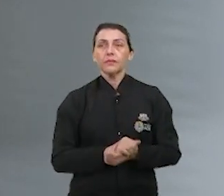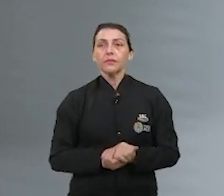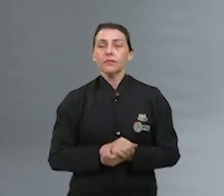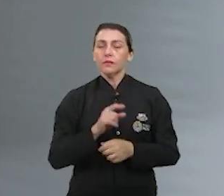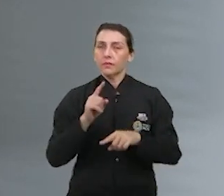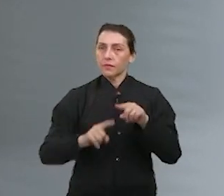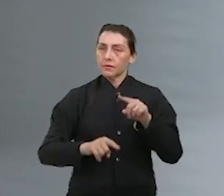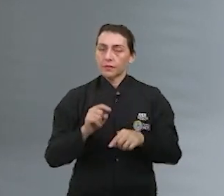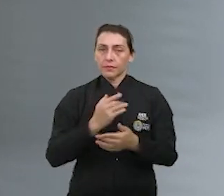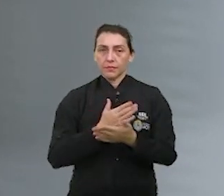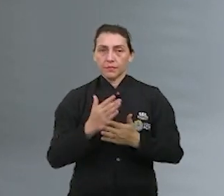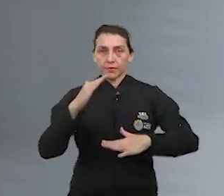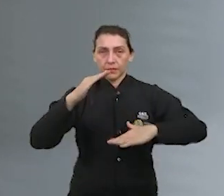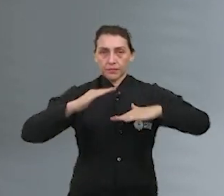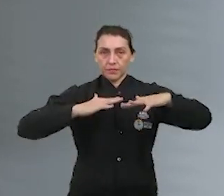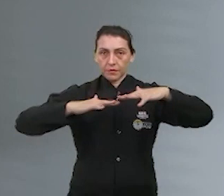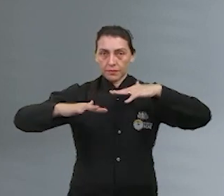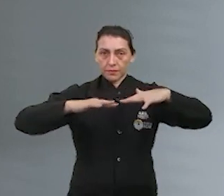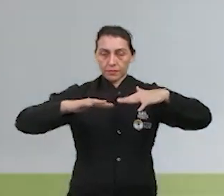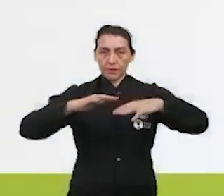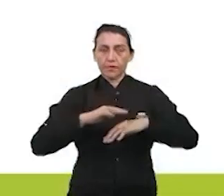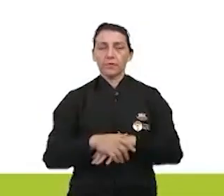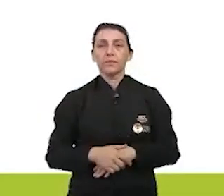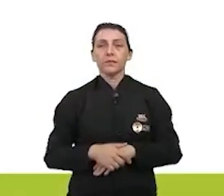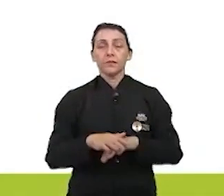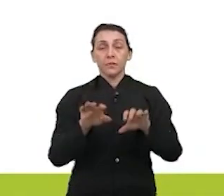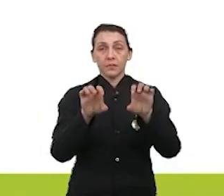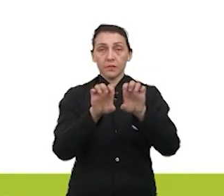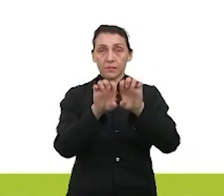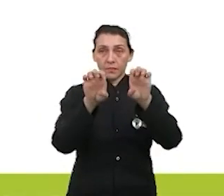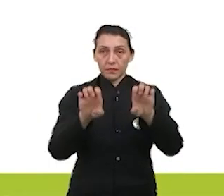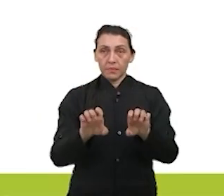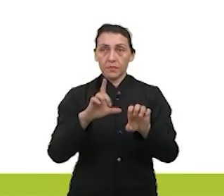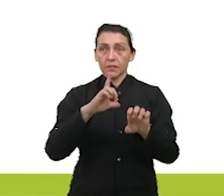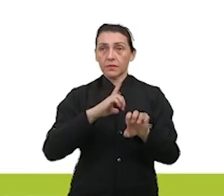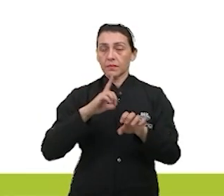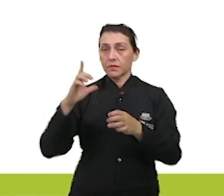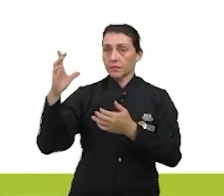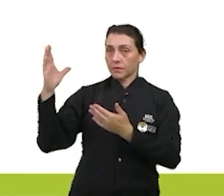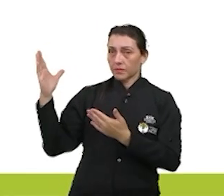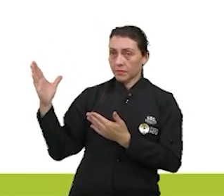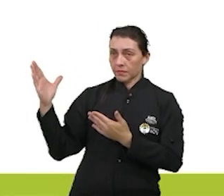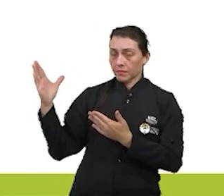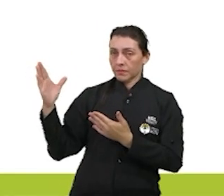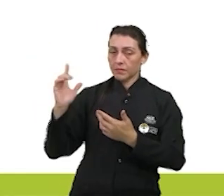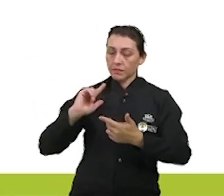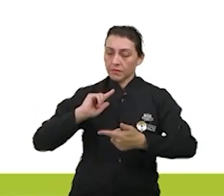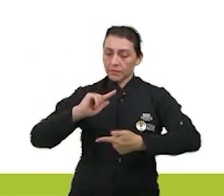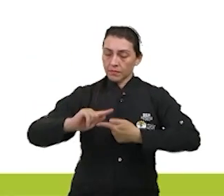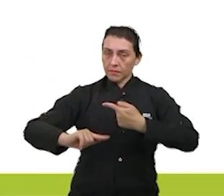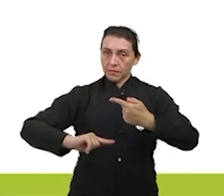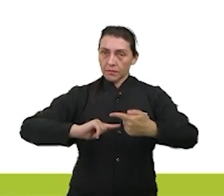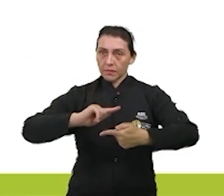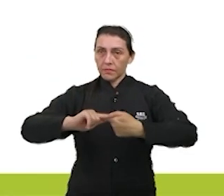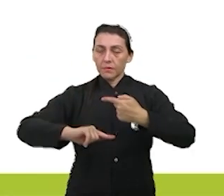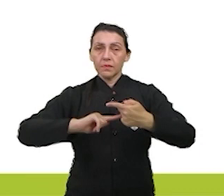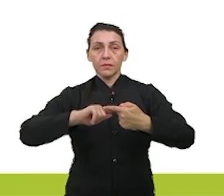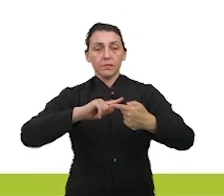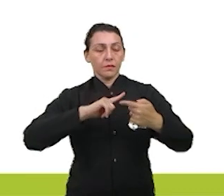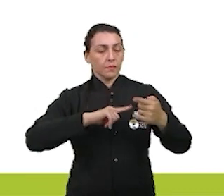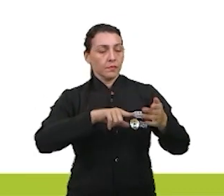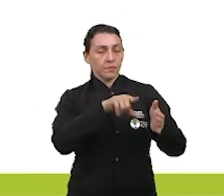aparelho em funcionamento. Tudo bem? As equações que nós temos no gerador tem o